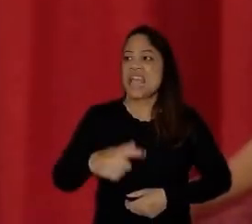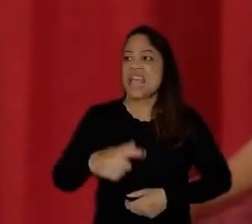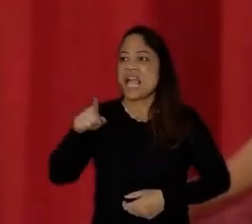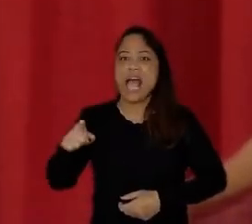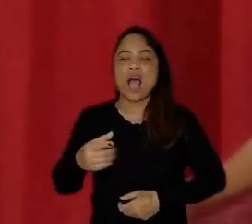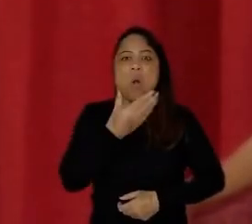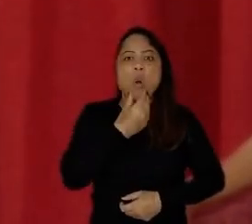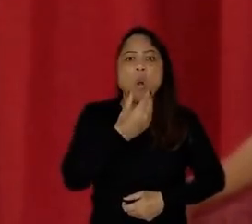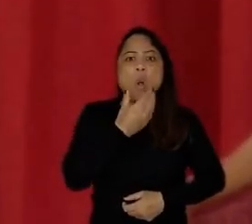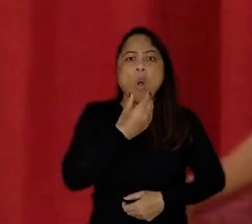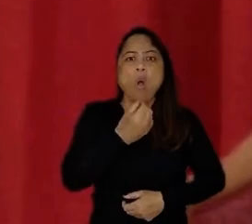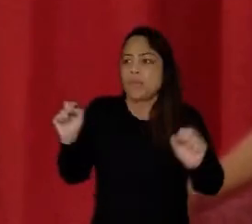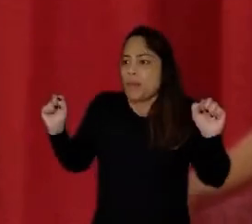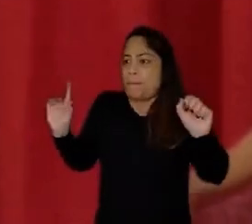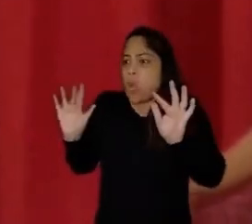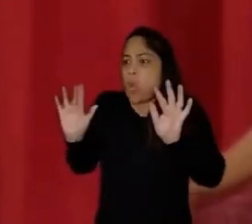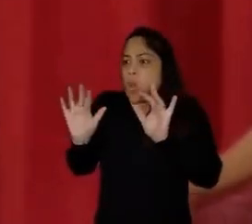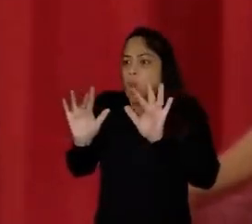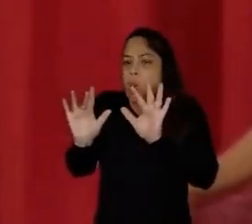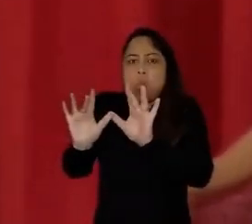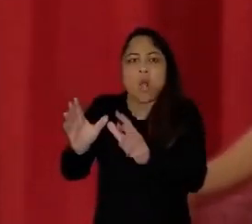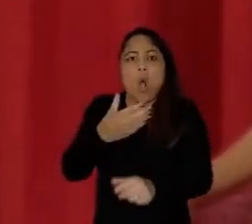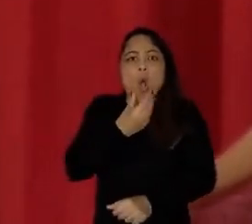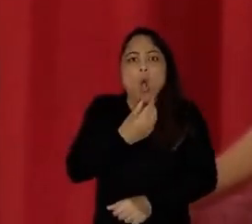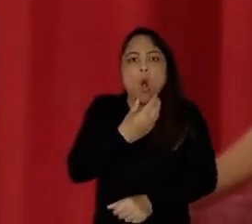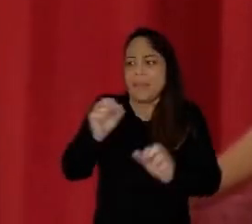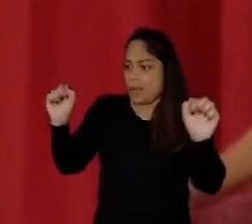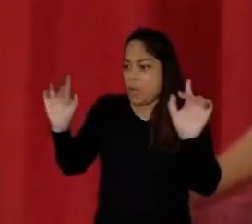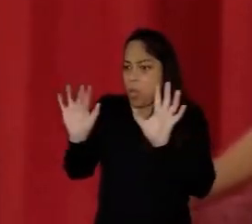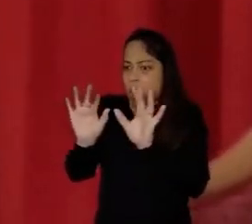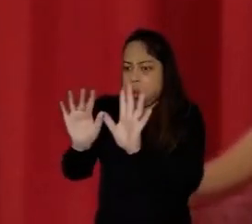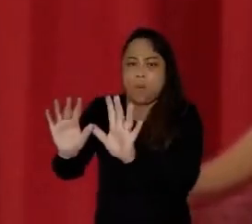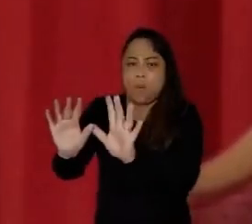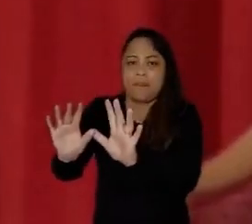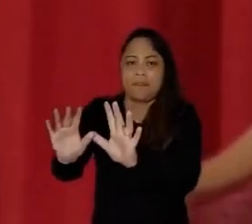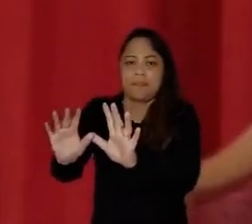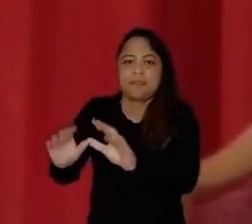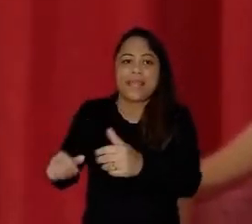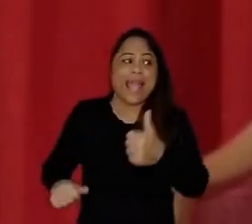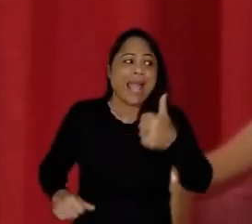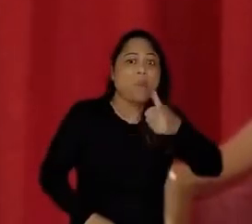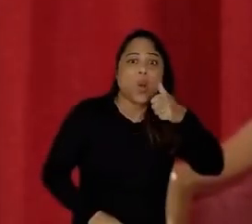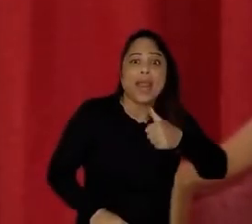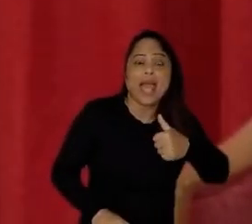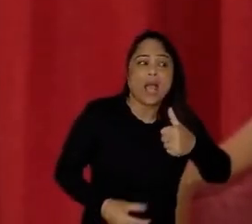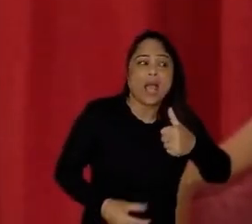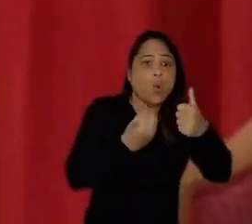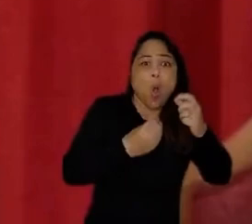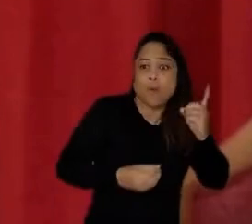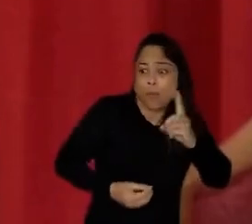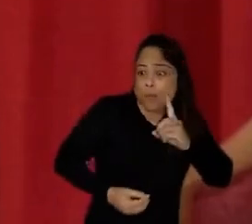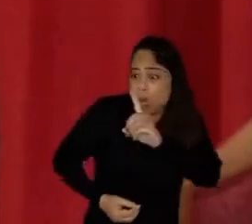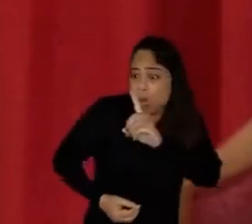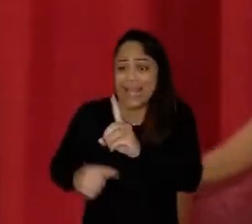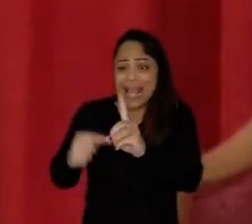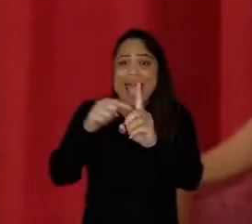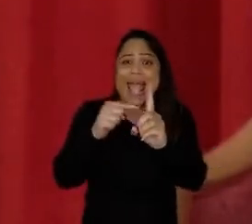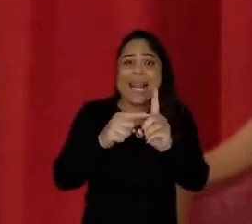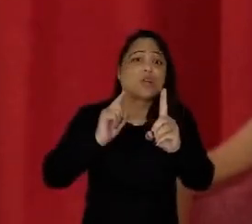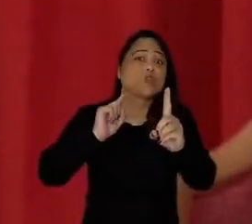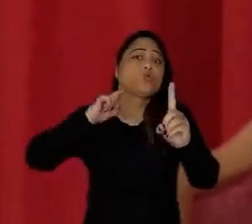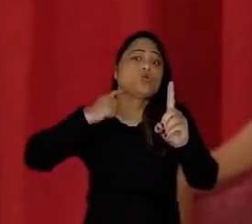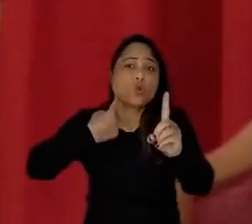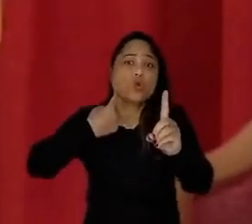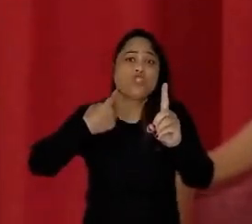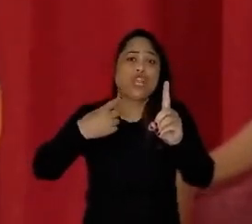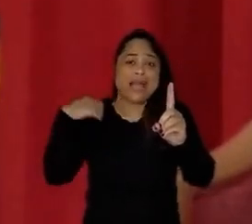95% daqueles 230, 250 pessoas são homens. Além dela ser mulher, ela é uma mulher impura. Então ela